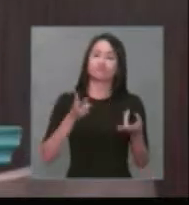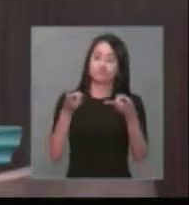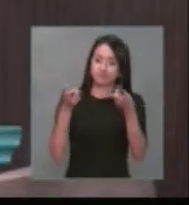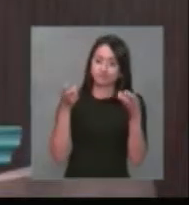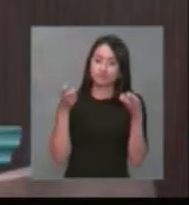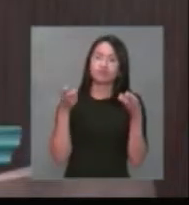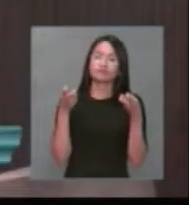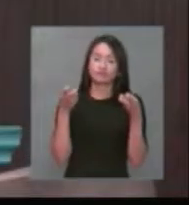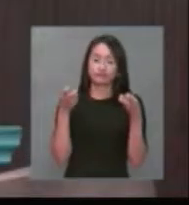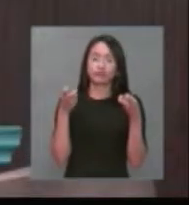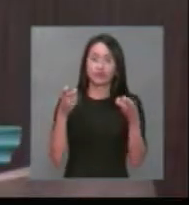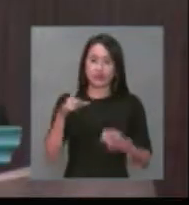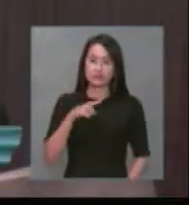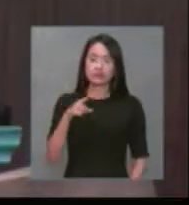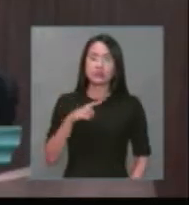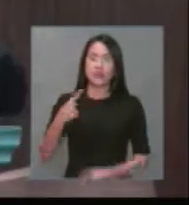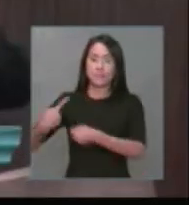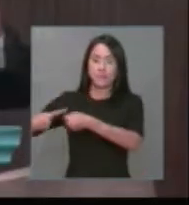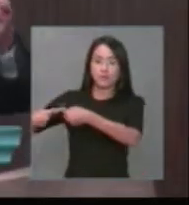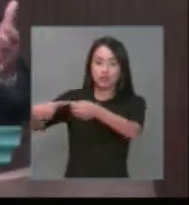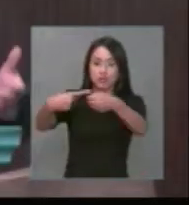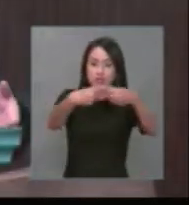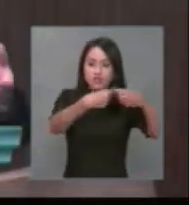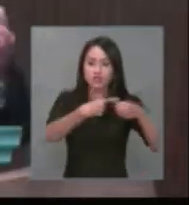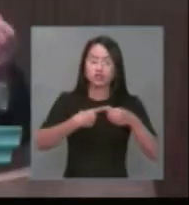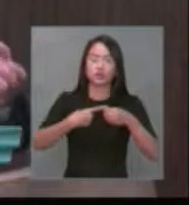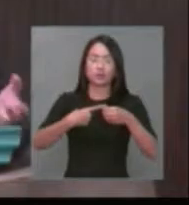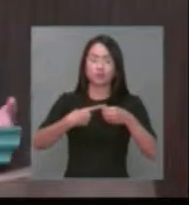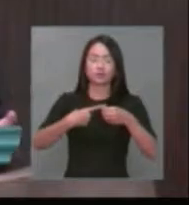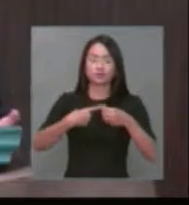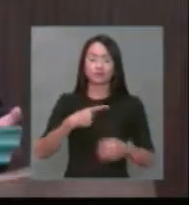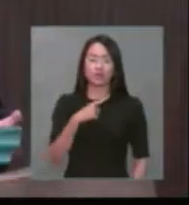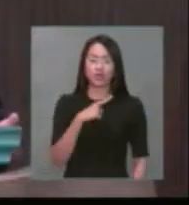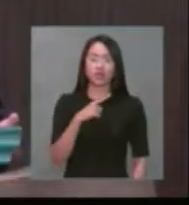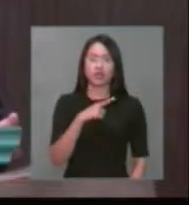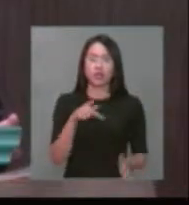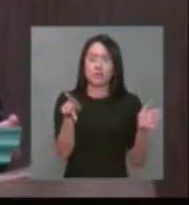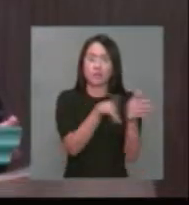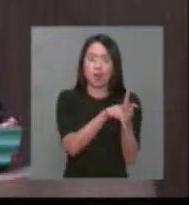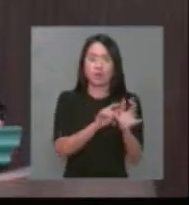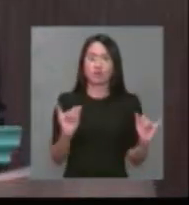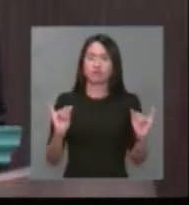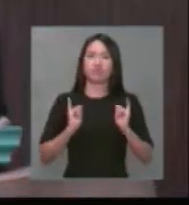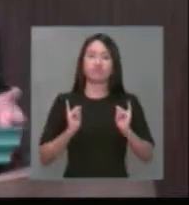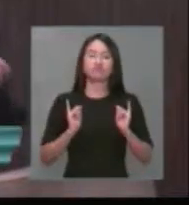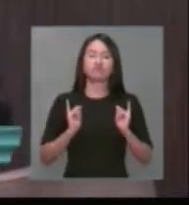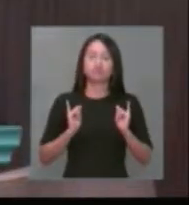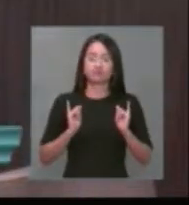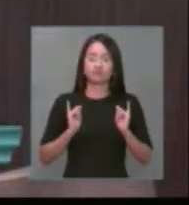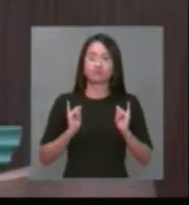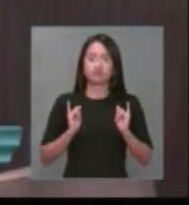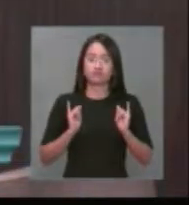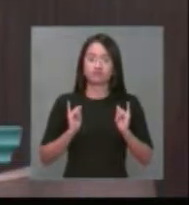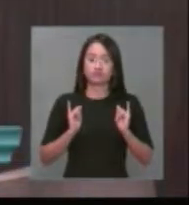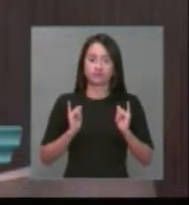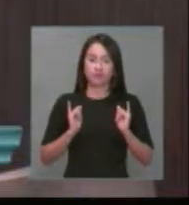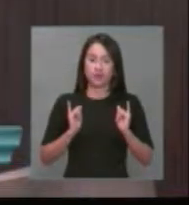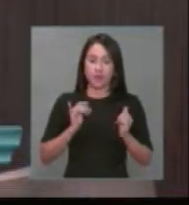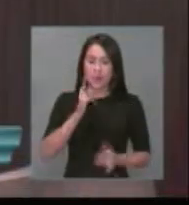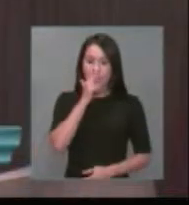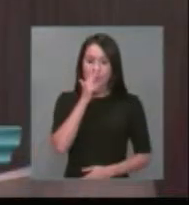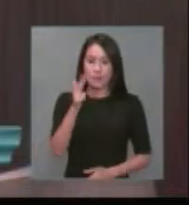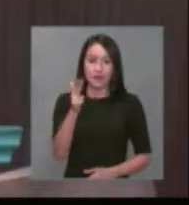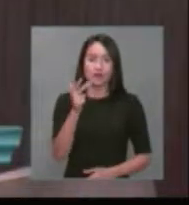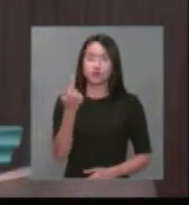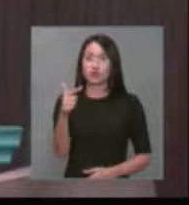nos fundos de previdência municipais. De acordo com o parlamentar, prefeitos têm retirado os recursos oriundos da contribuição dos